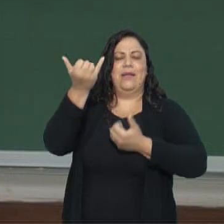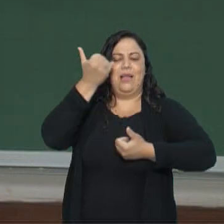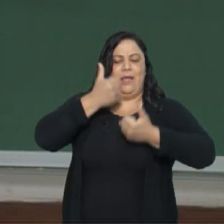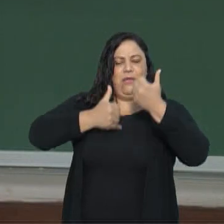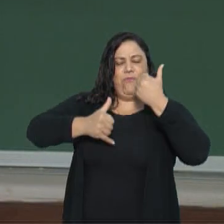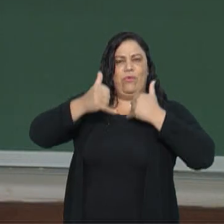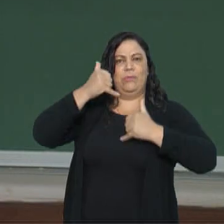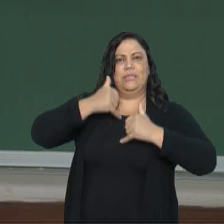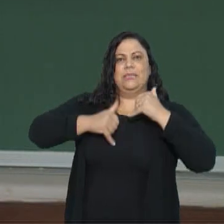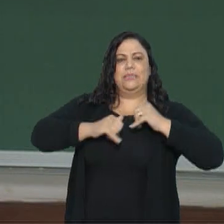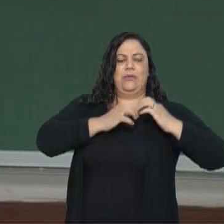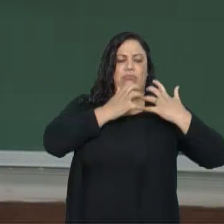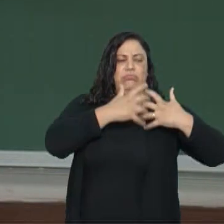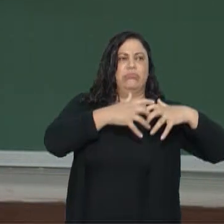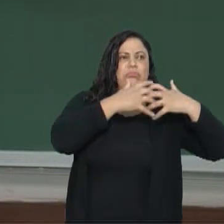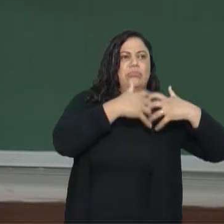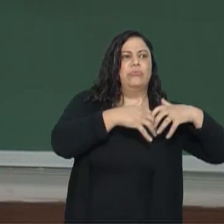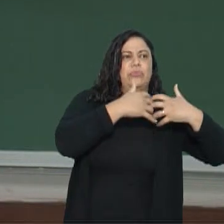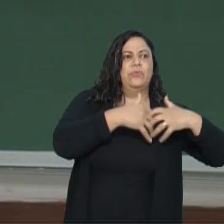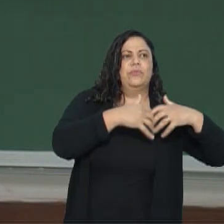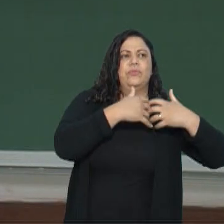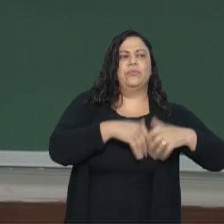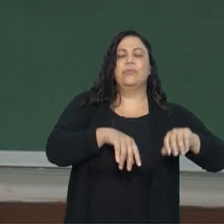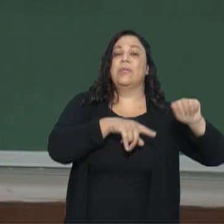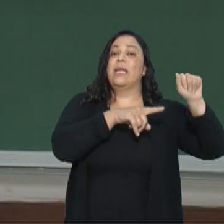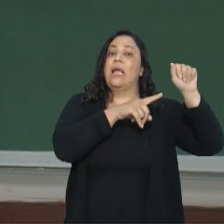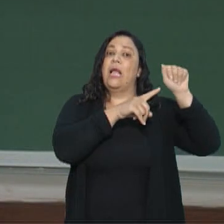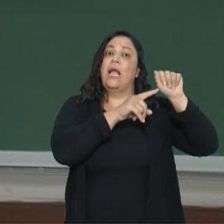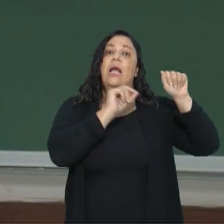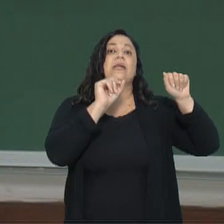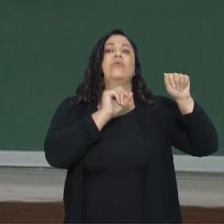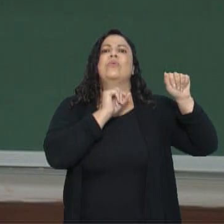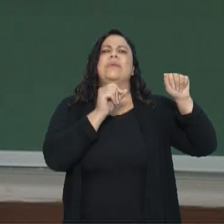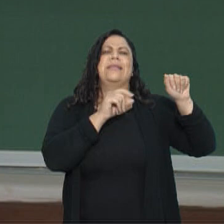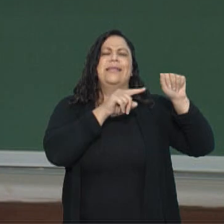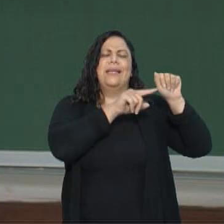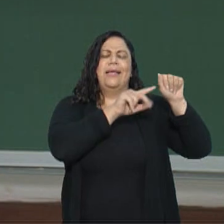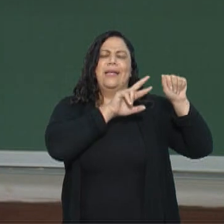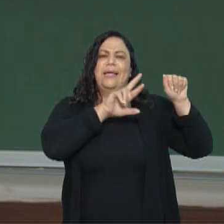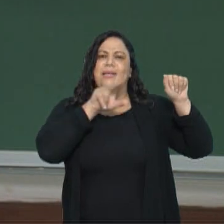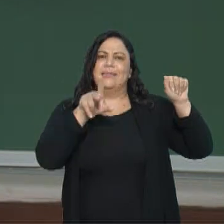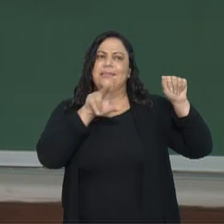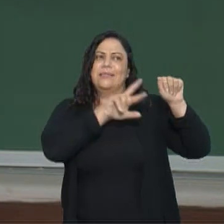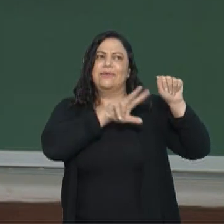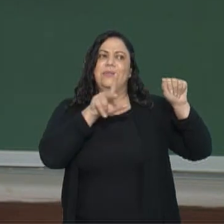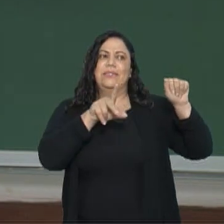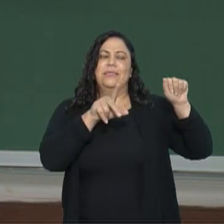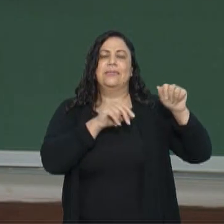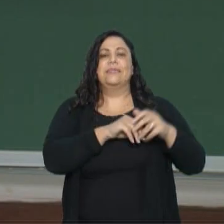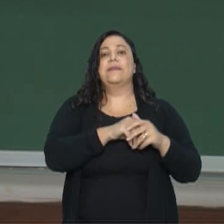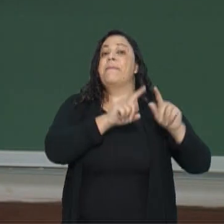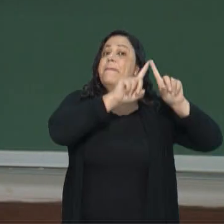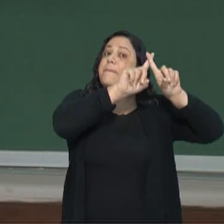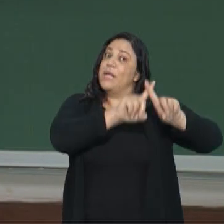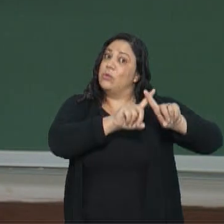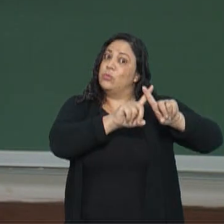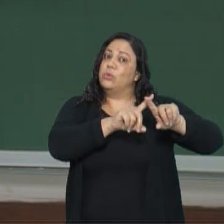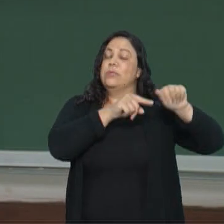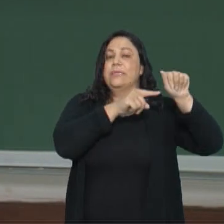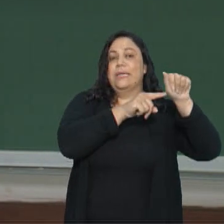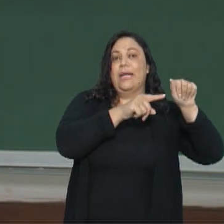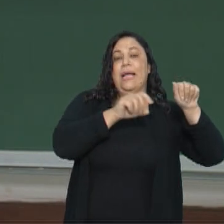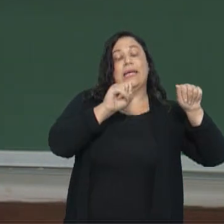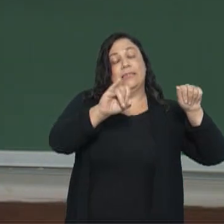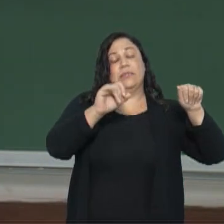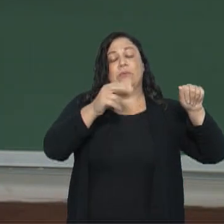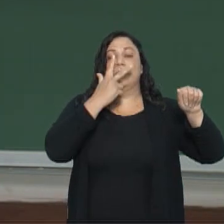nervoso central? E quem interpreta é o sistema nervoso periférico? Se você acha que é essa, marca um X na letra A. Ah